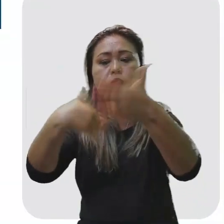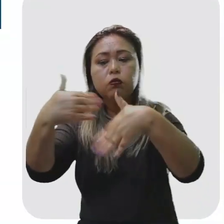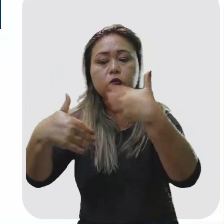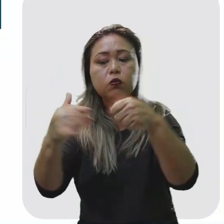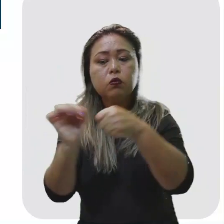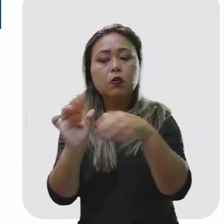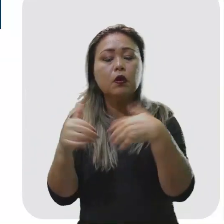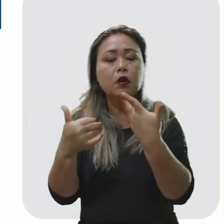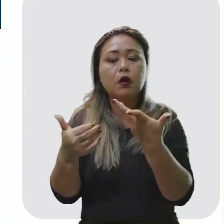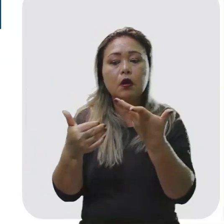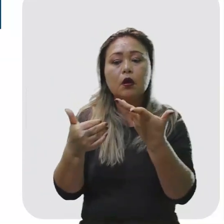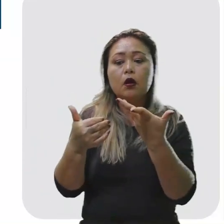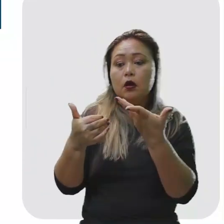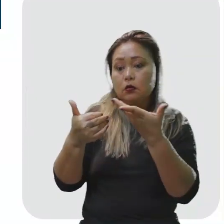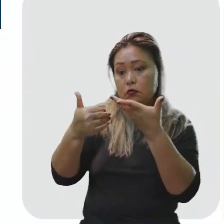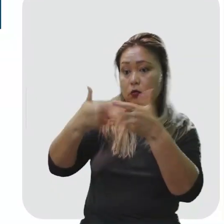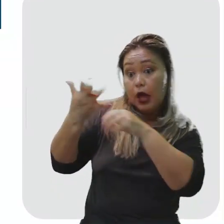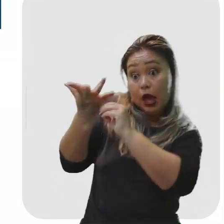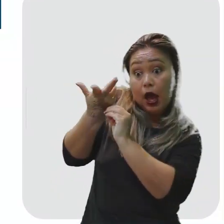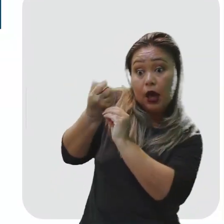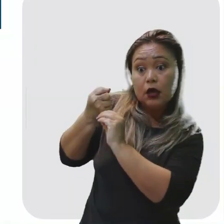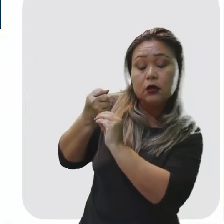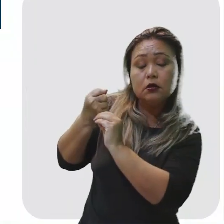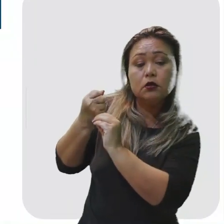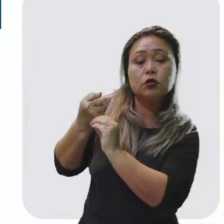longo desse componente,